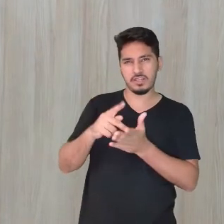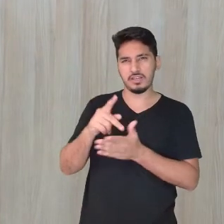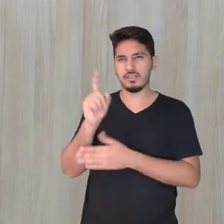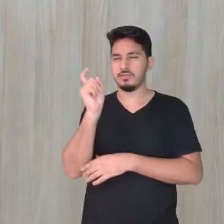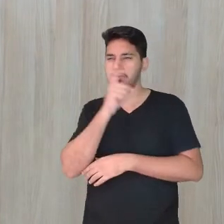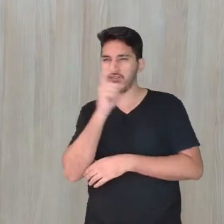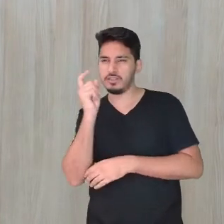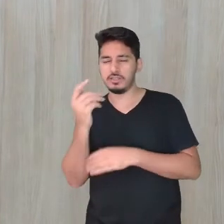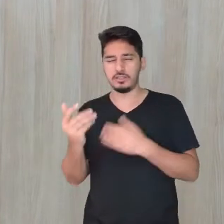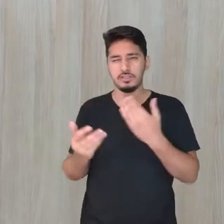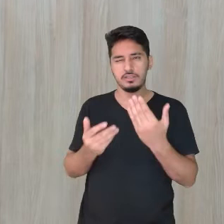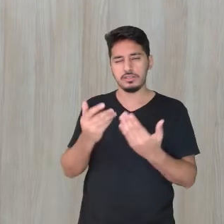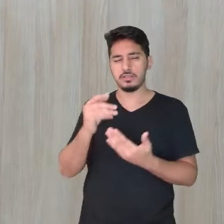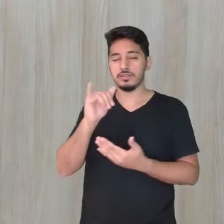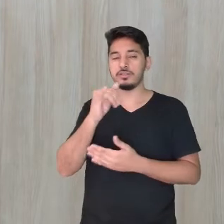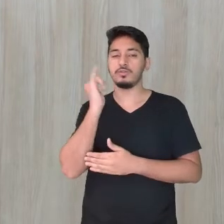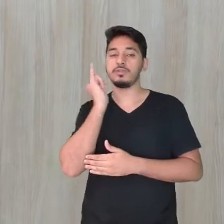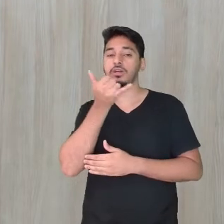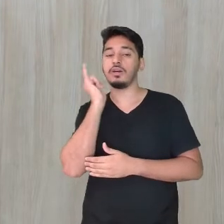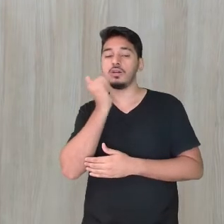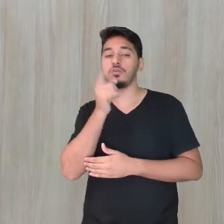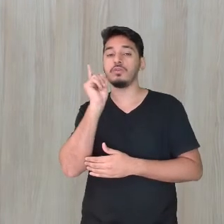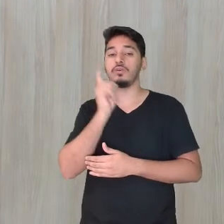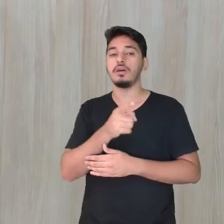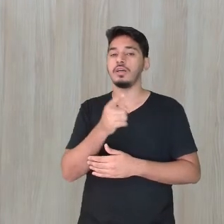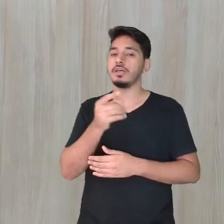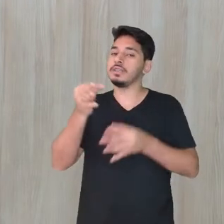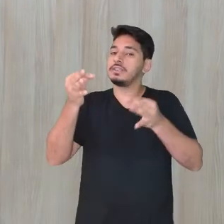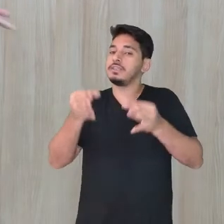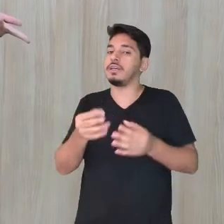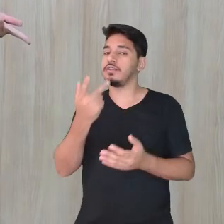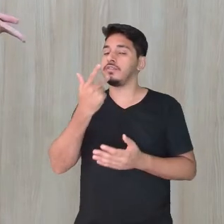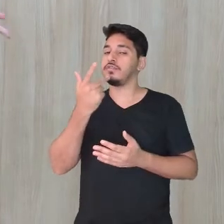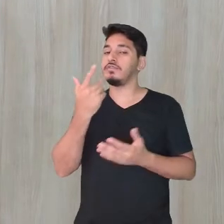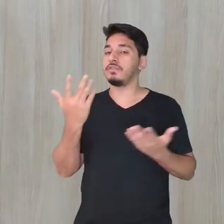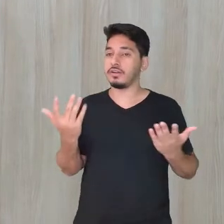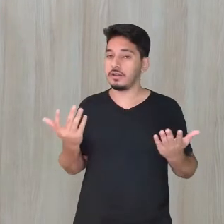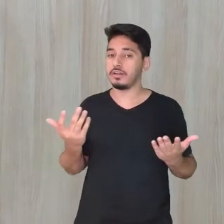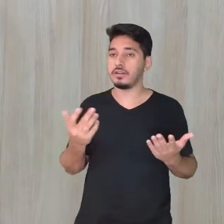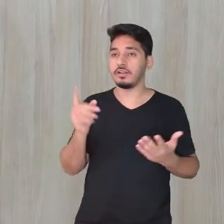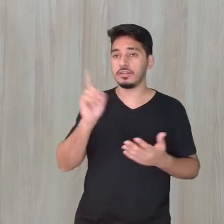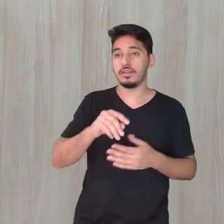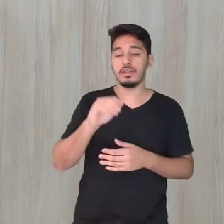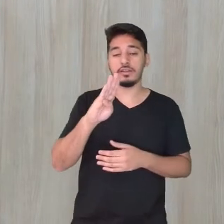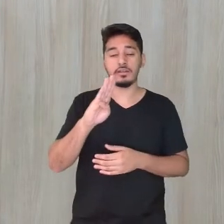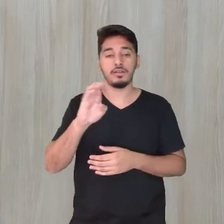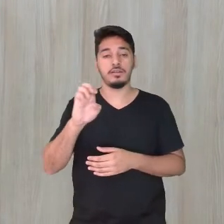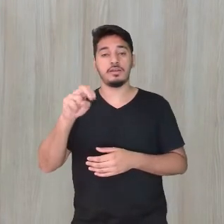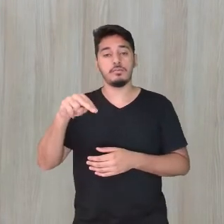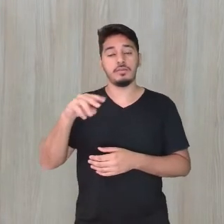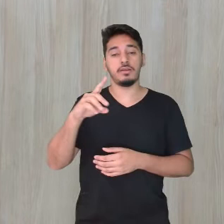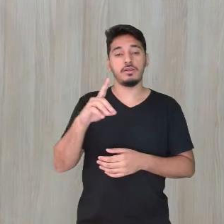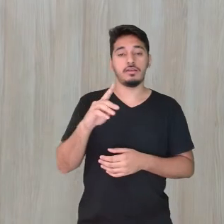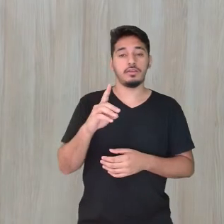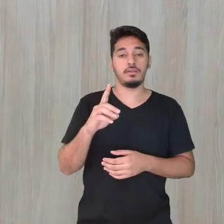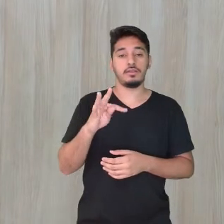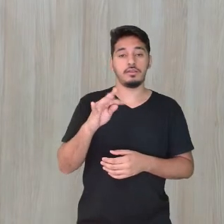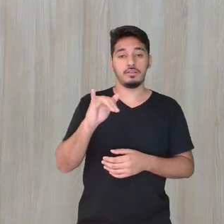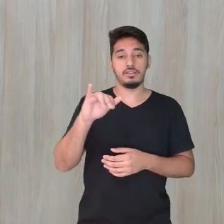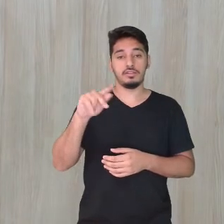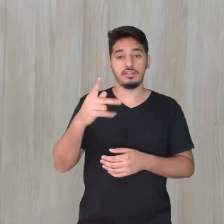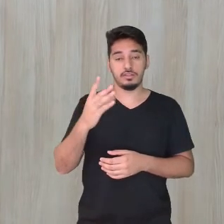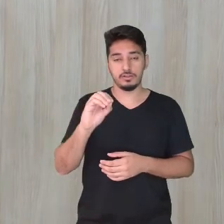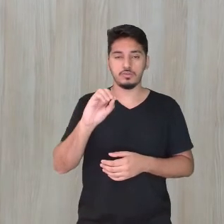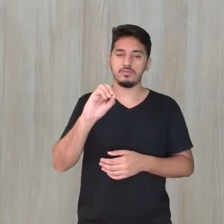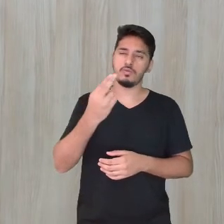saber se o narrador é completamente honesto com a gente, o narrador da história é Bentinho, ou se a gente está sendo enganado o tempo